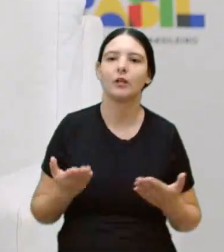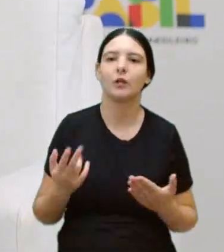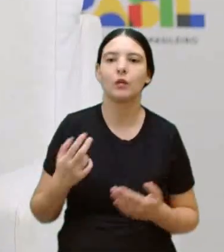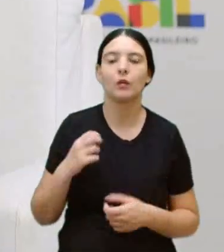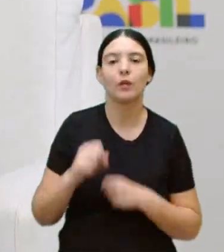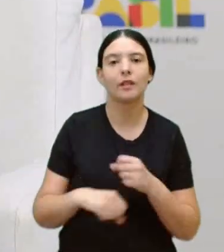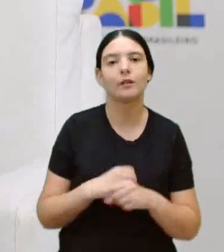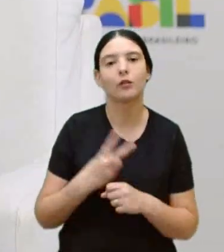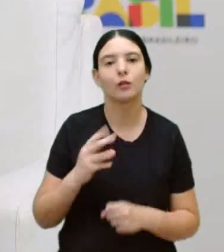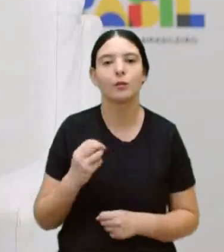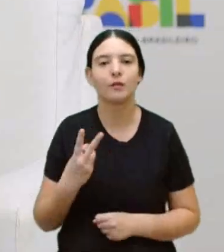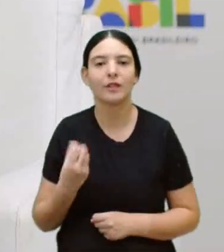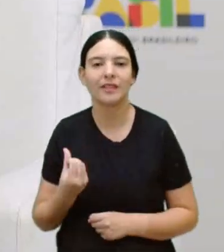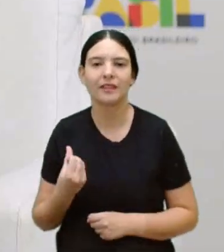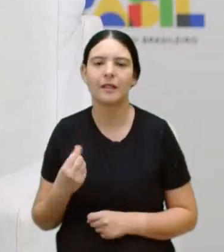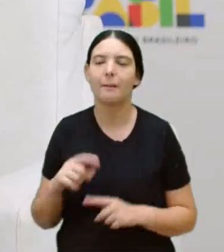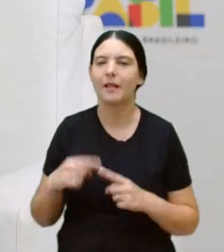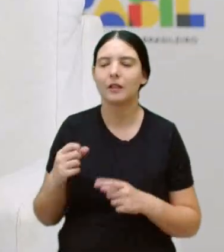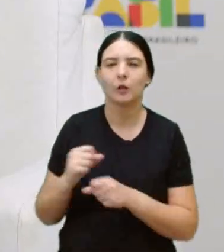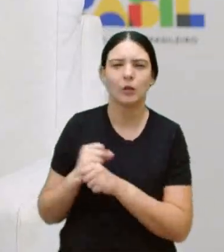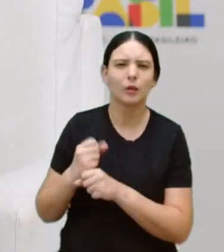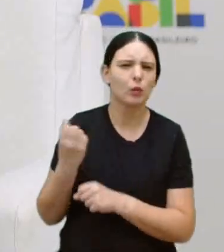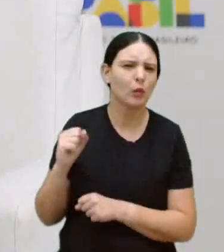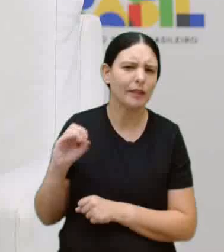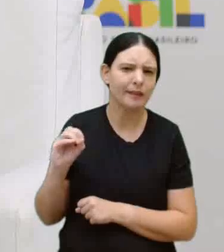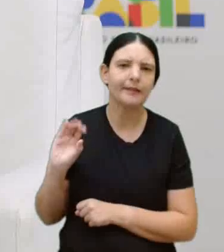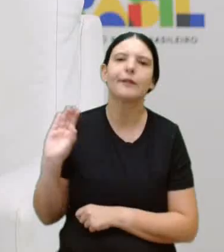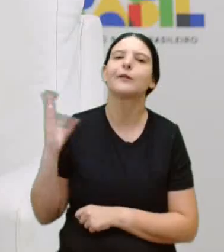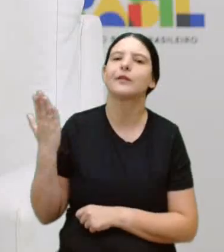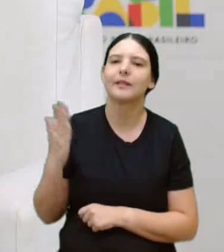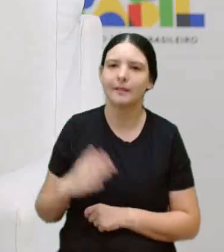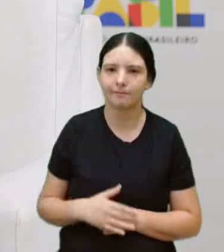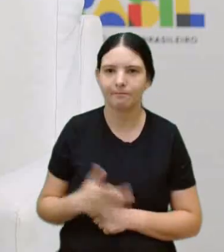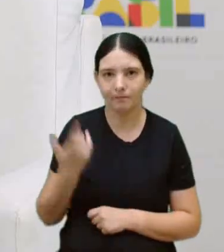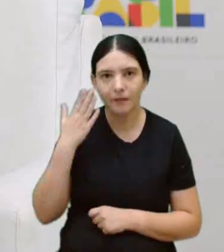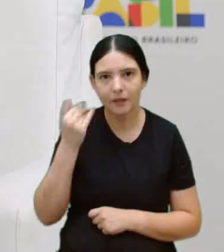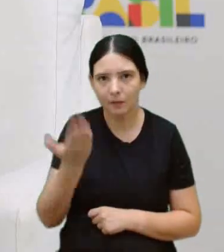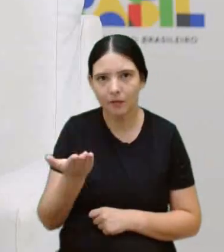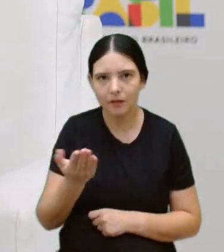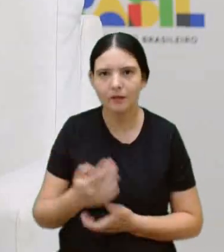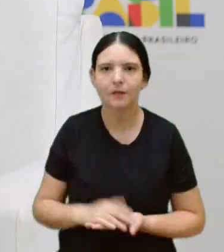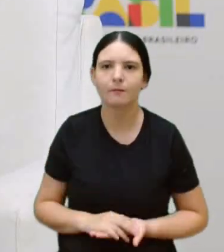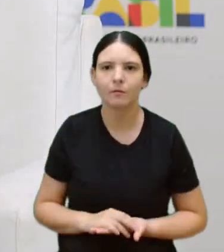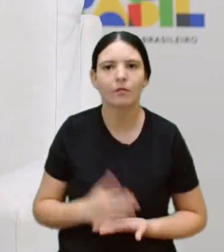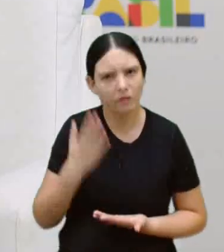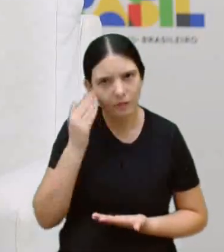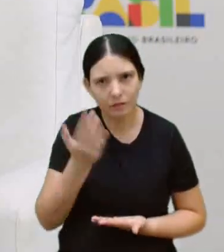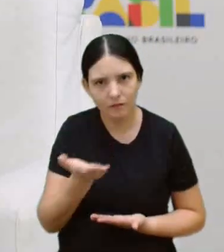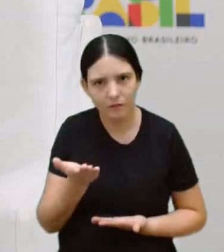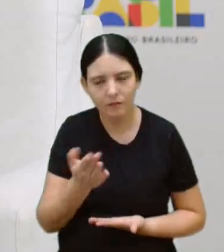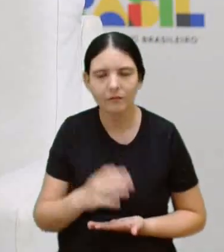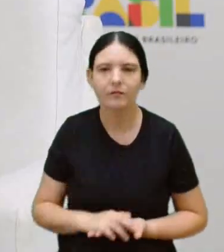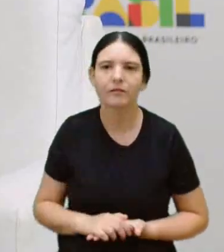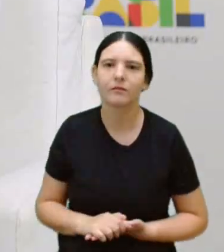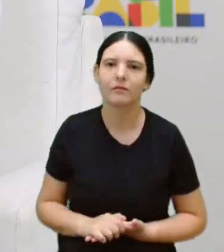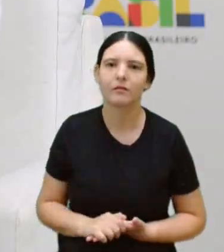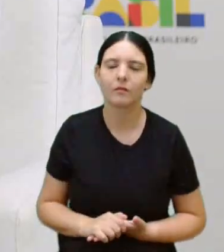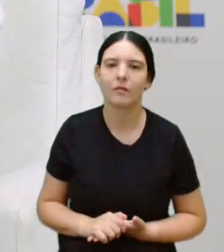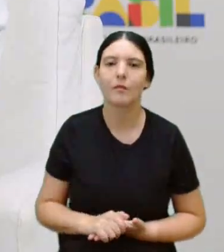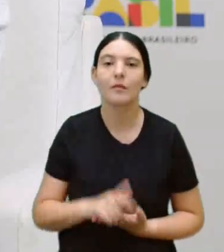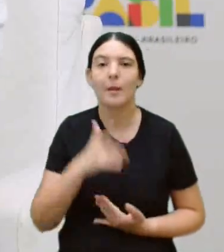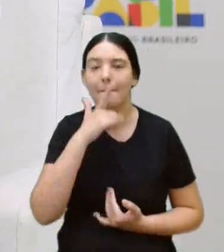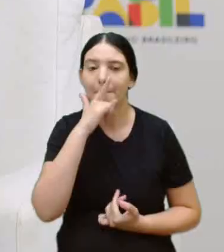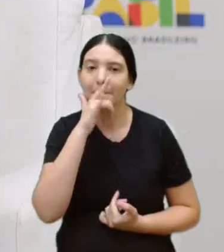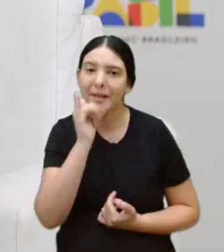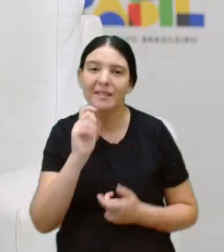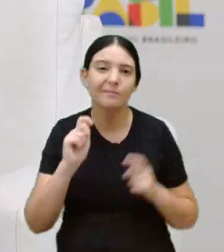nos anos 80 isso acontecia muito. Sabiam disso? Falando sério. Sabiam disso? Pai que não tinha capacidade de